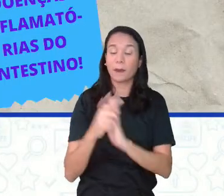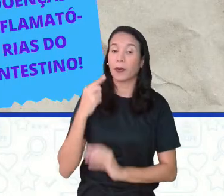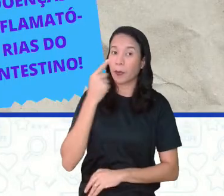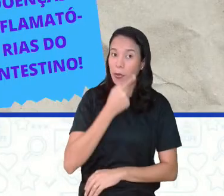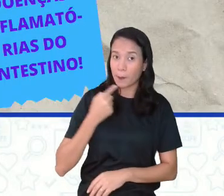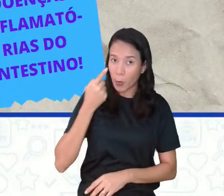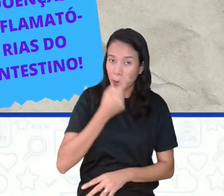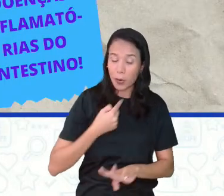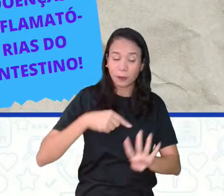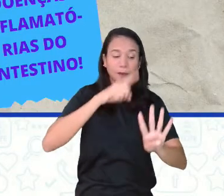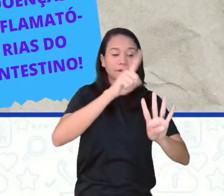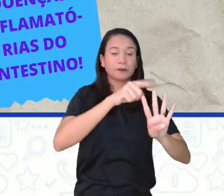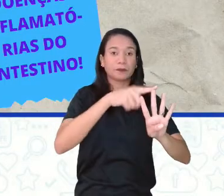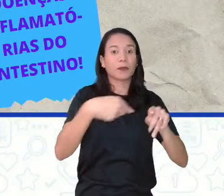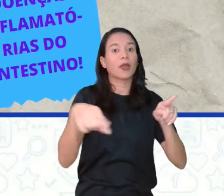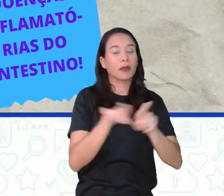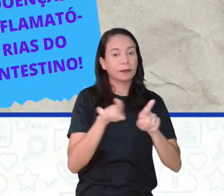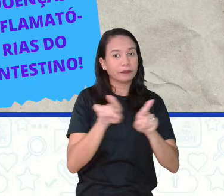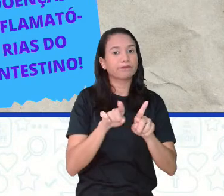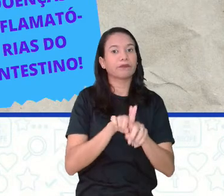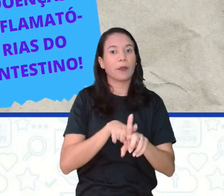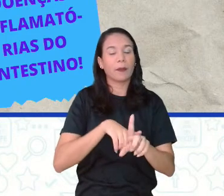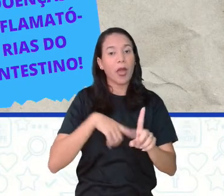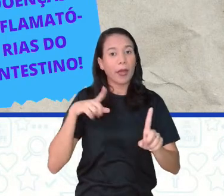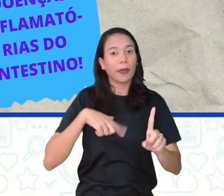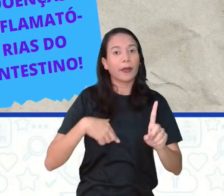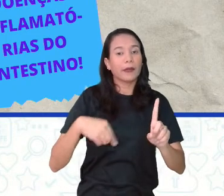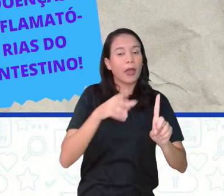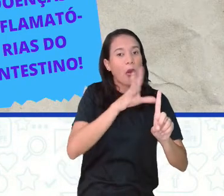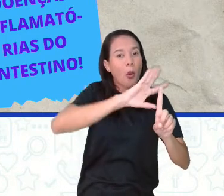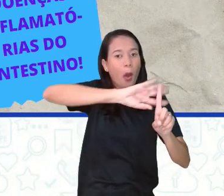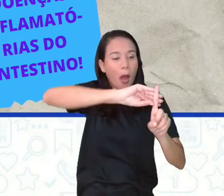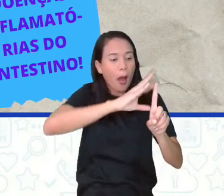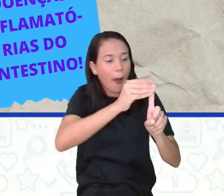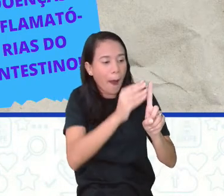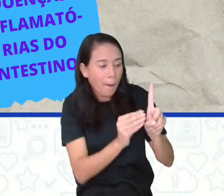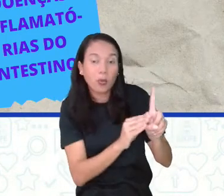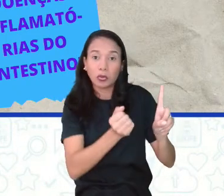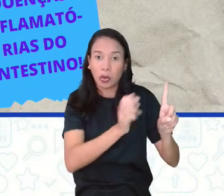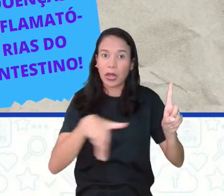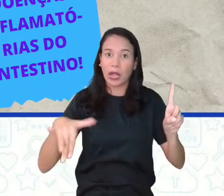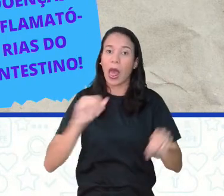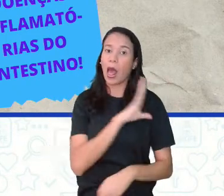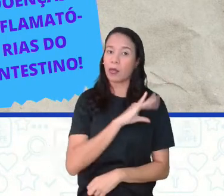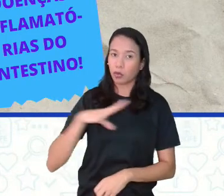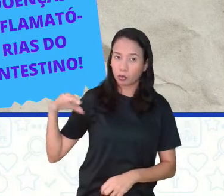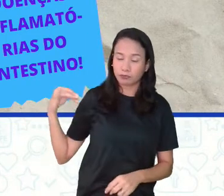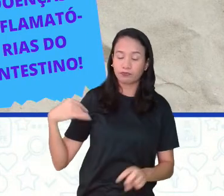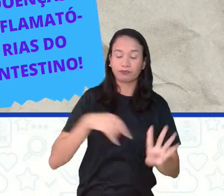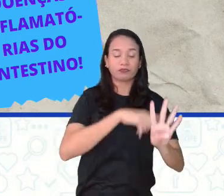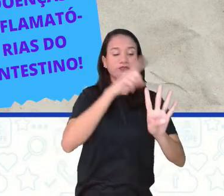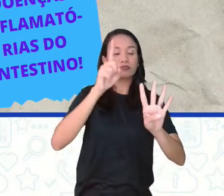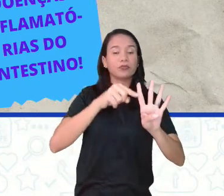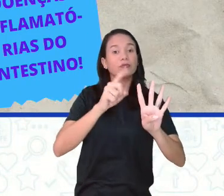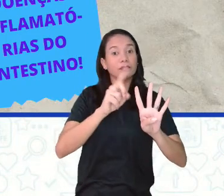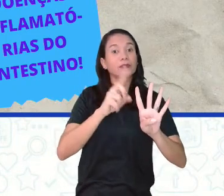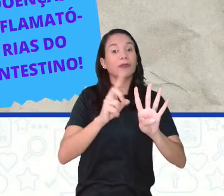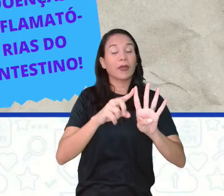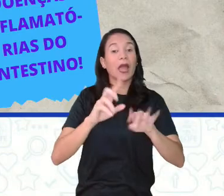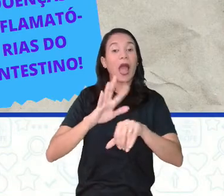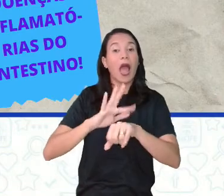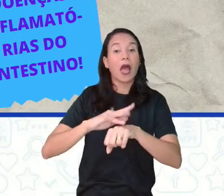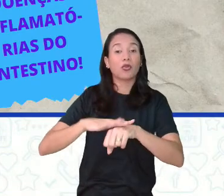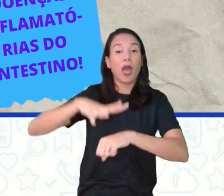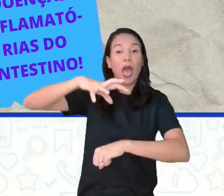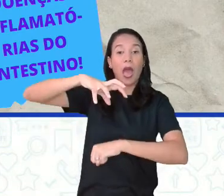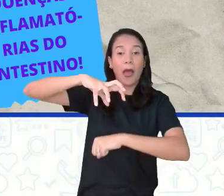o abuso e exploração sexual contra crianças e adolescentes e as doenças inflamatórias do intestino.